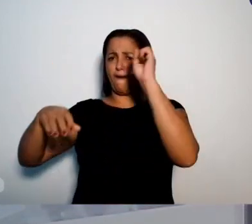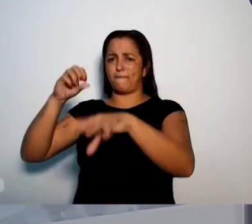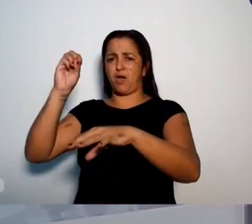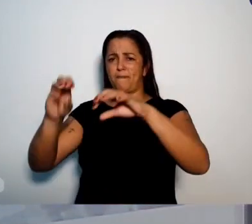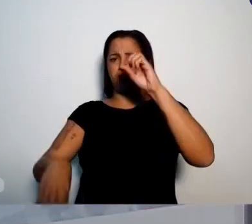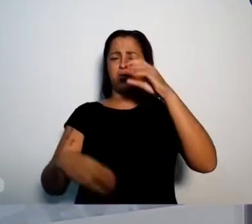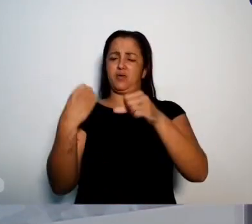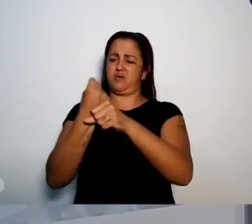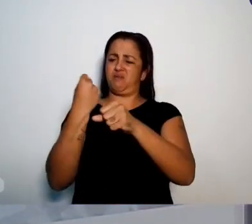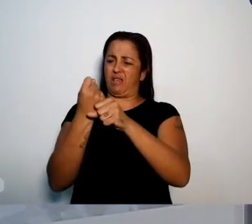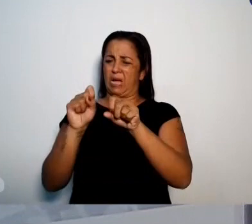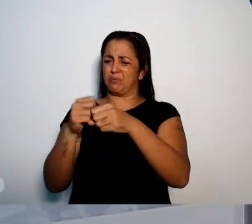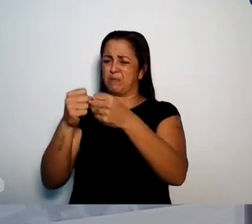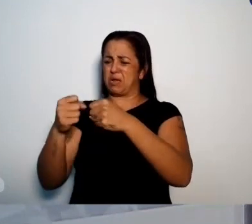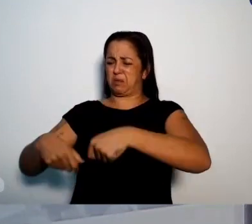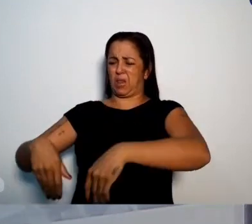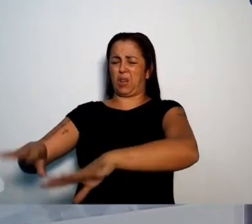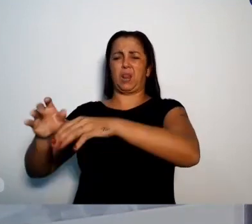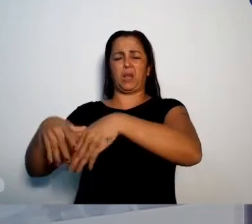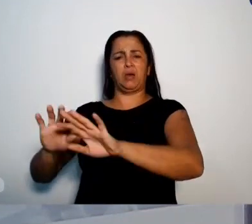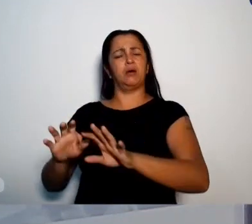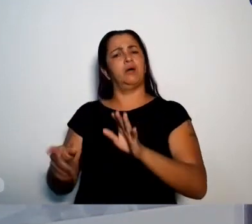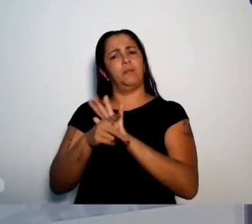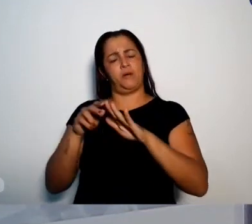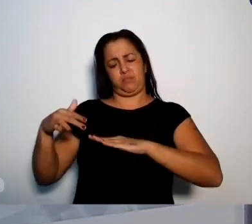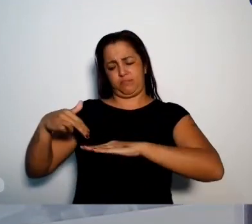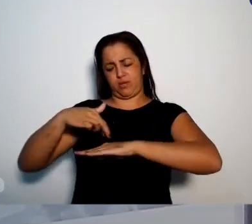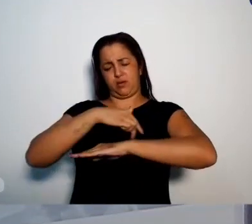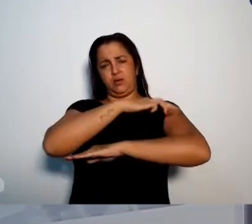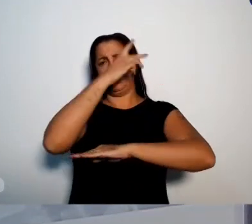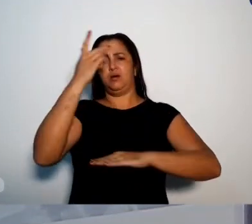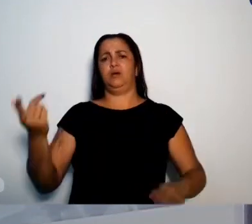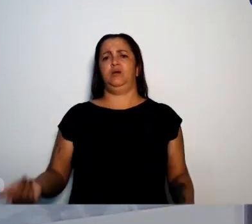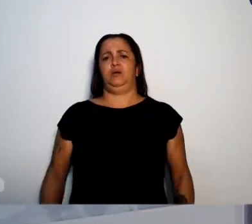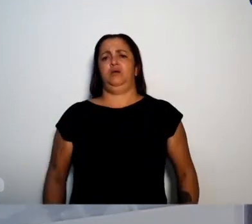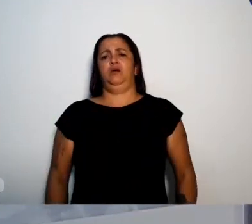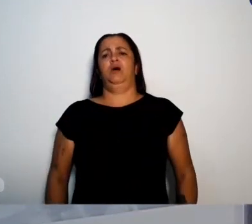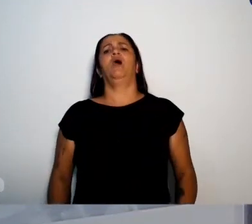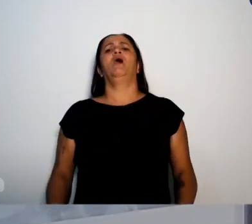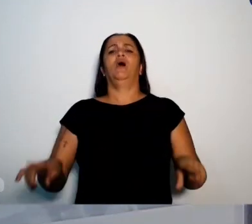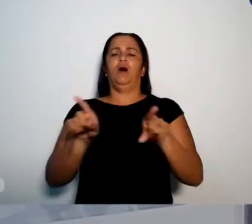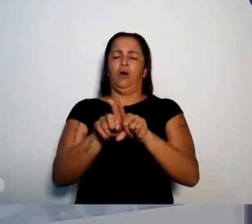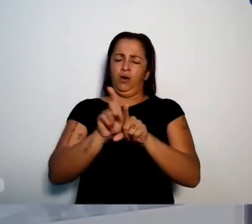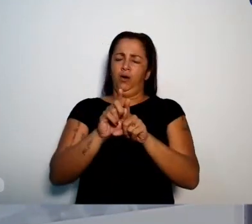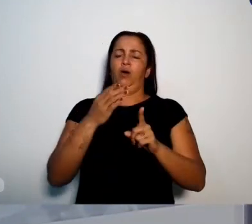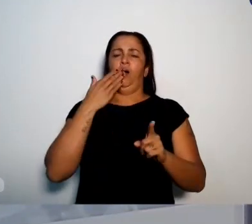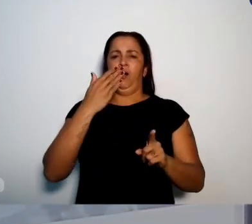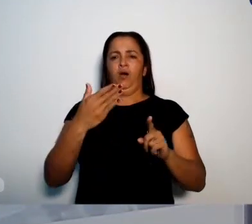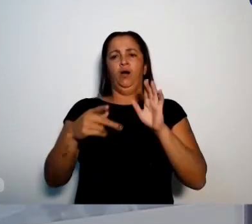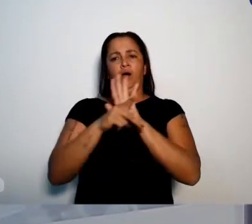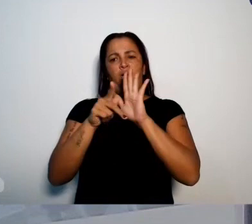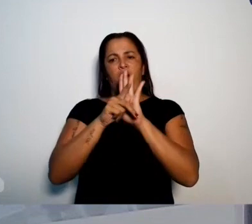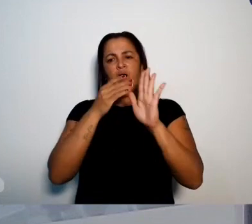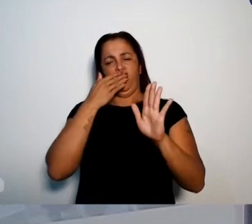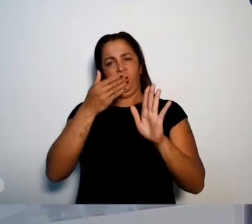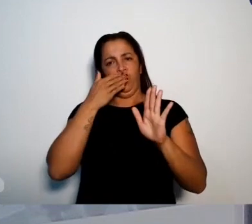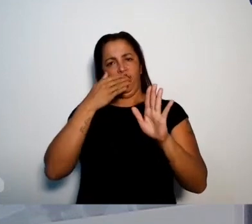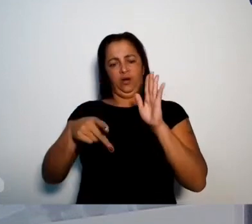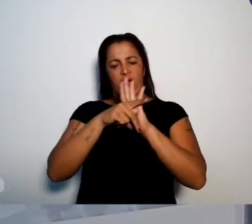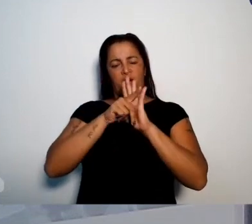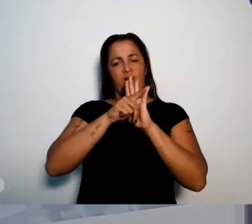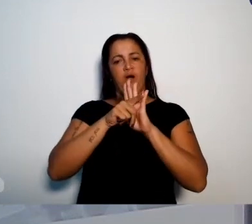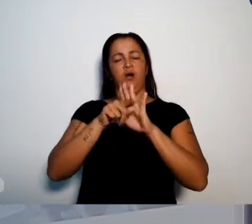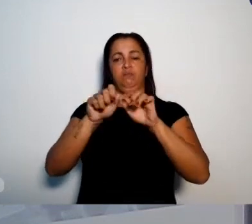ali na calçada, no passeio público. Então, também atendendo o pedido de moradores daquela região, também